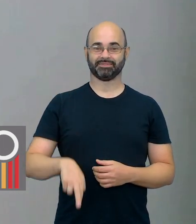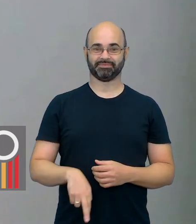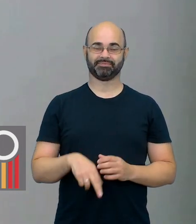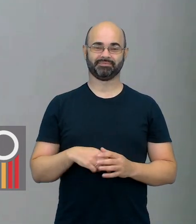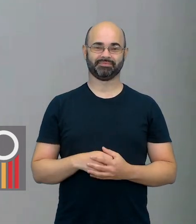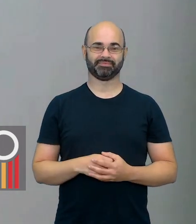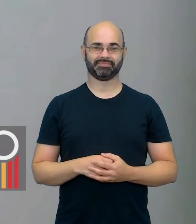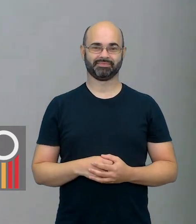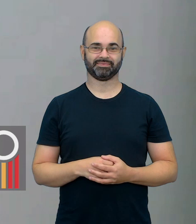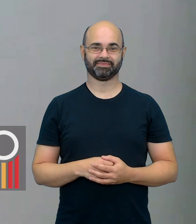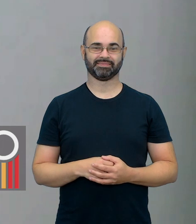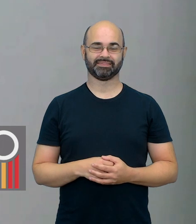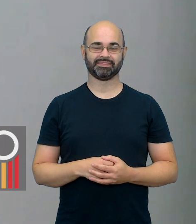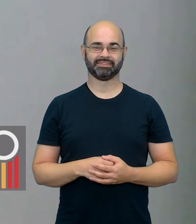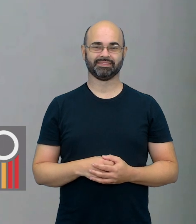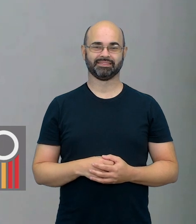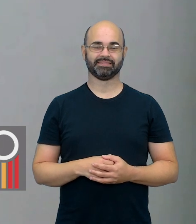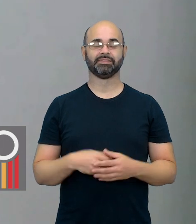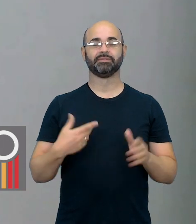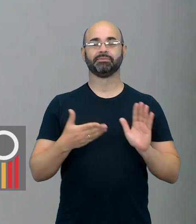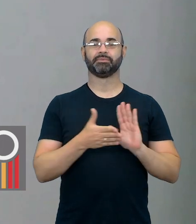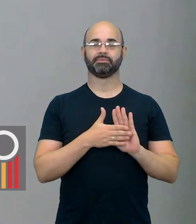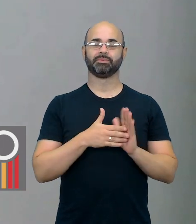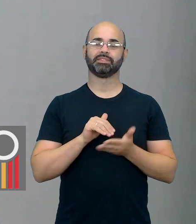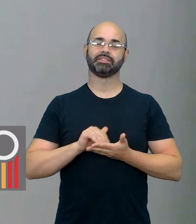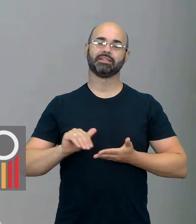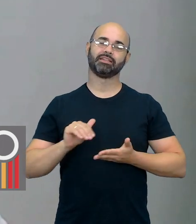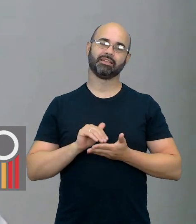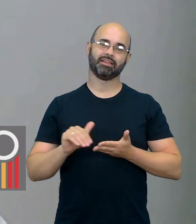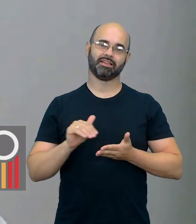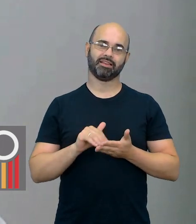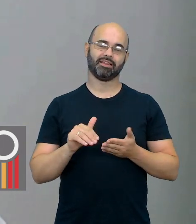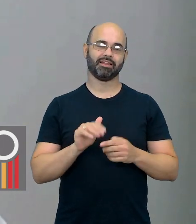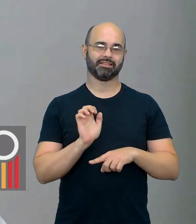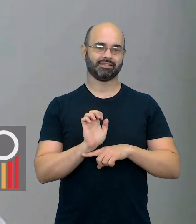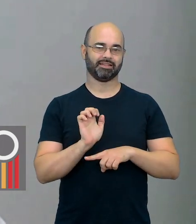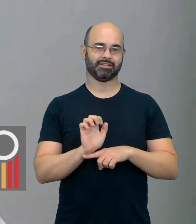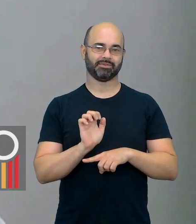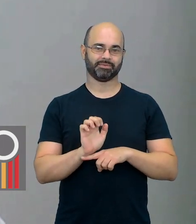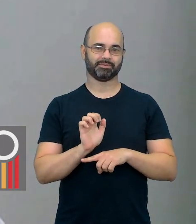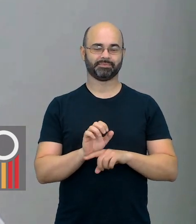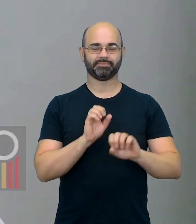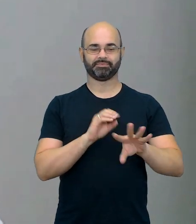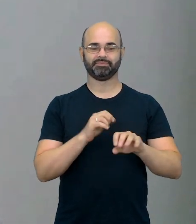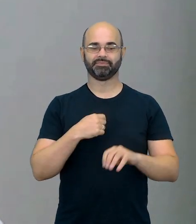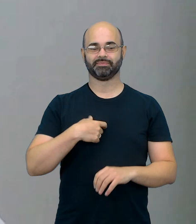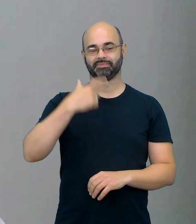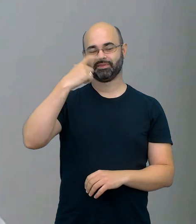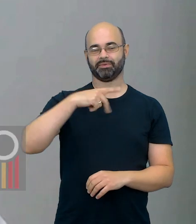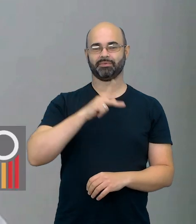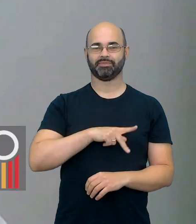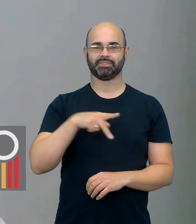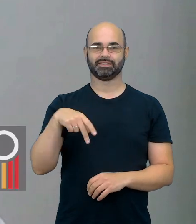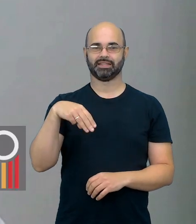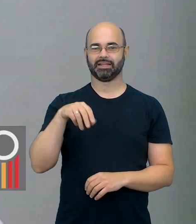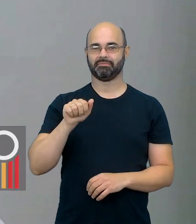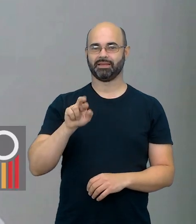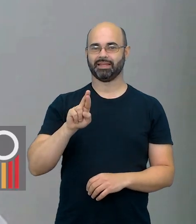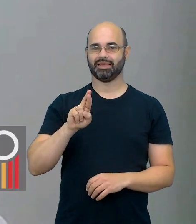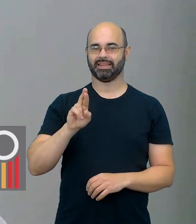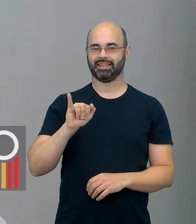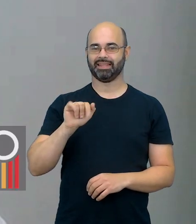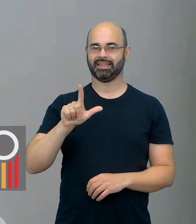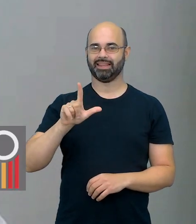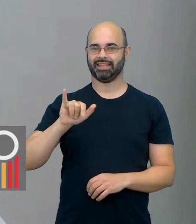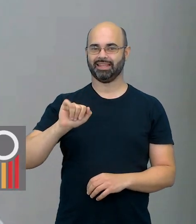aprofundamento proposto pela Secretaria Estadual da Educação. Eu sou a professora Marília Muno, sou professora